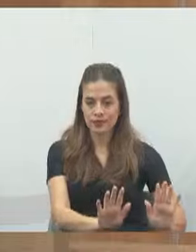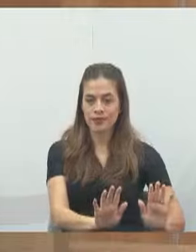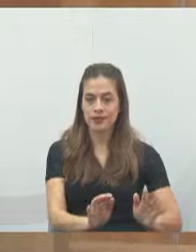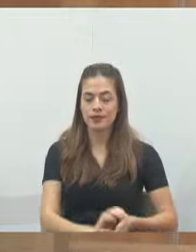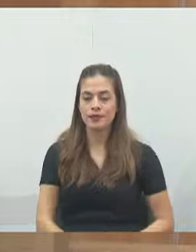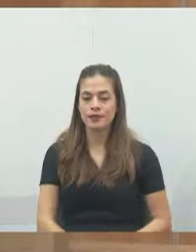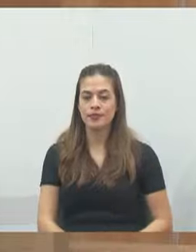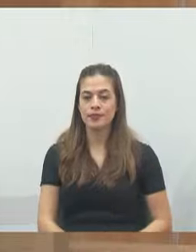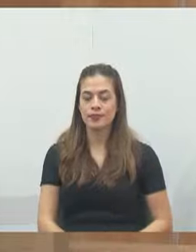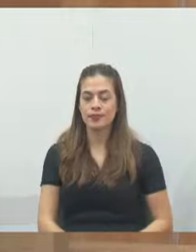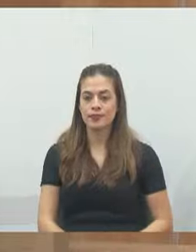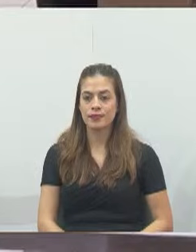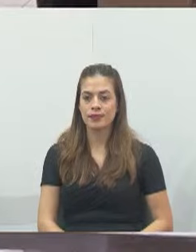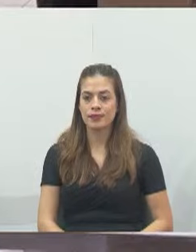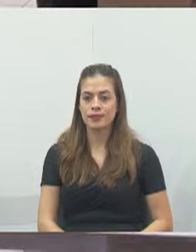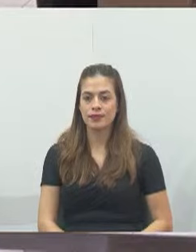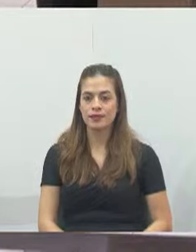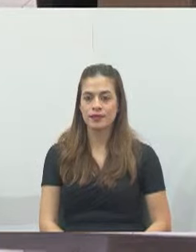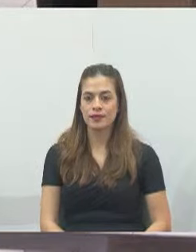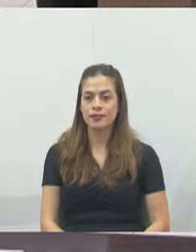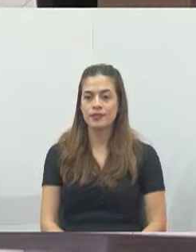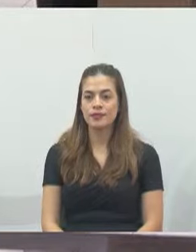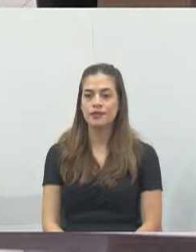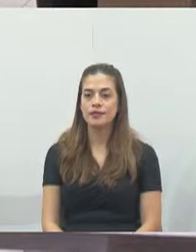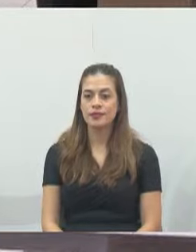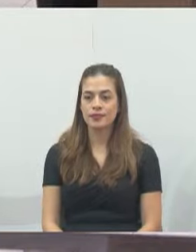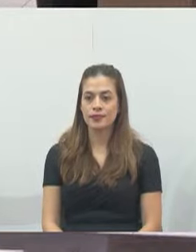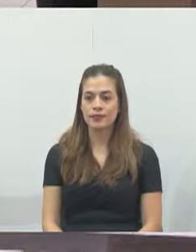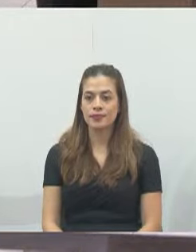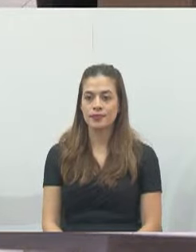fazer a entrega da honraria.